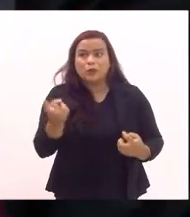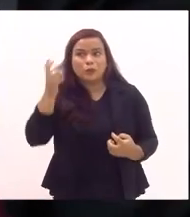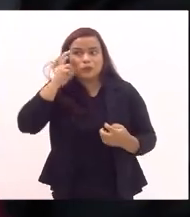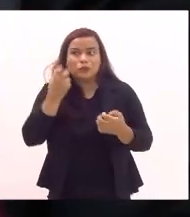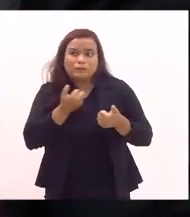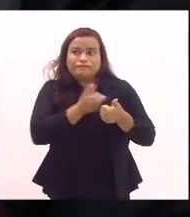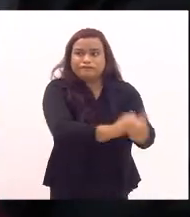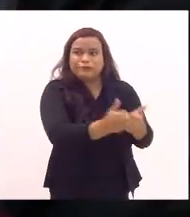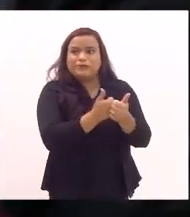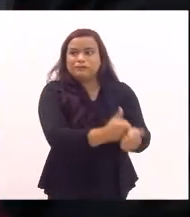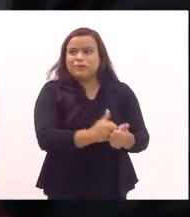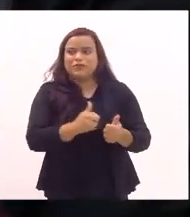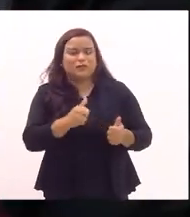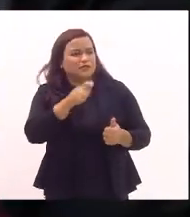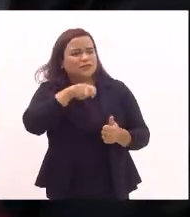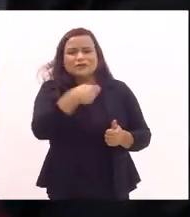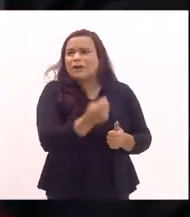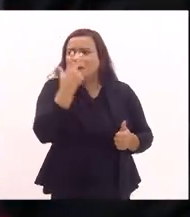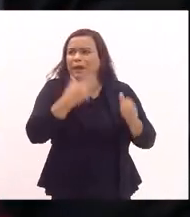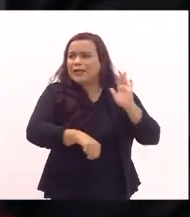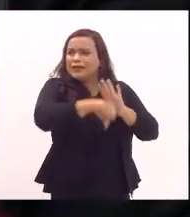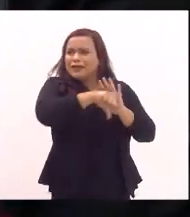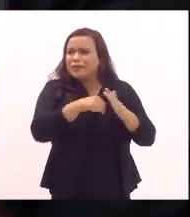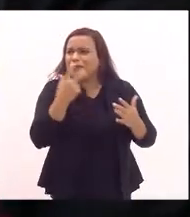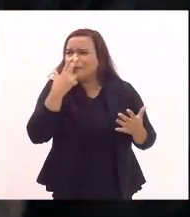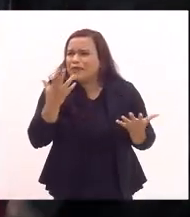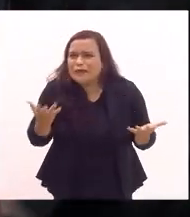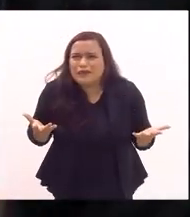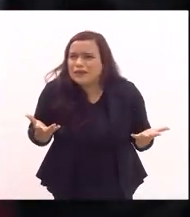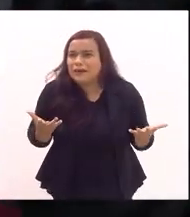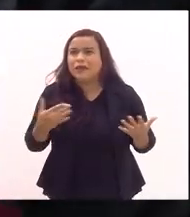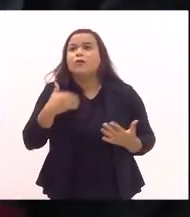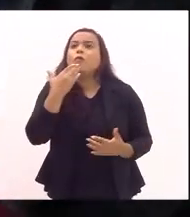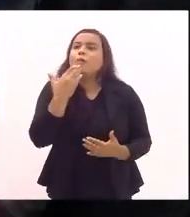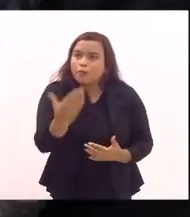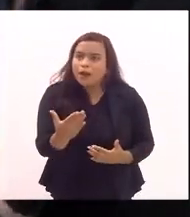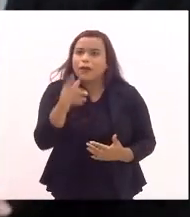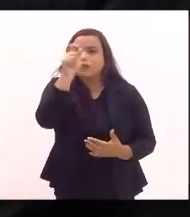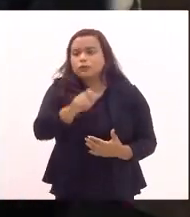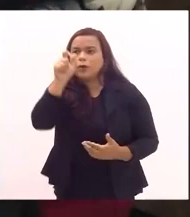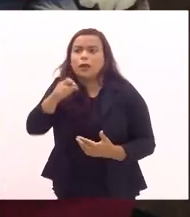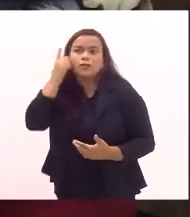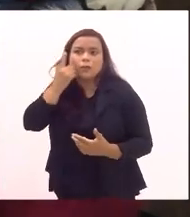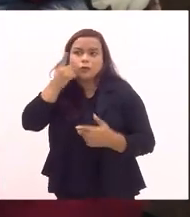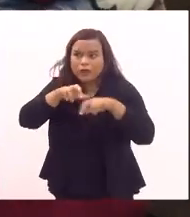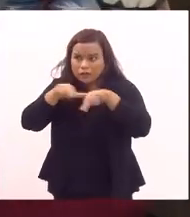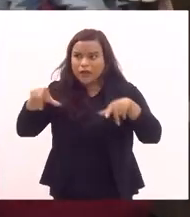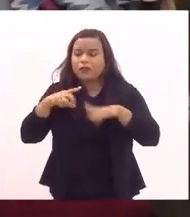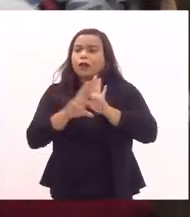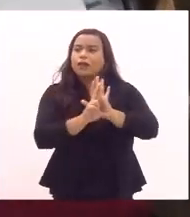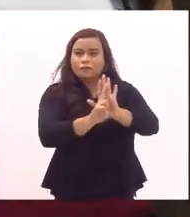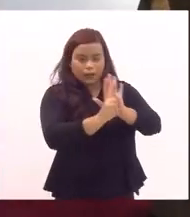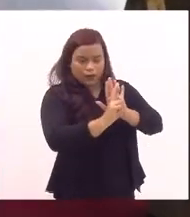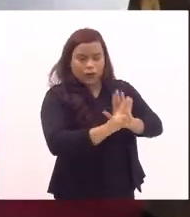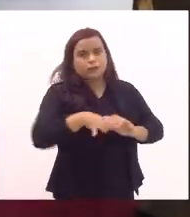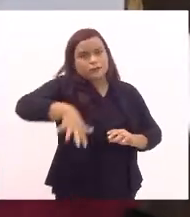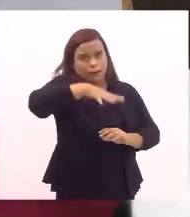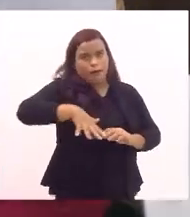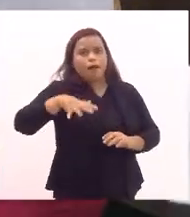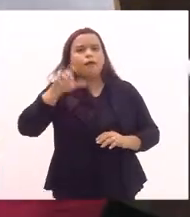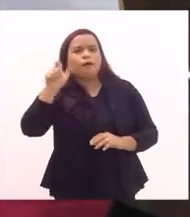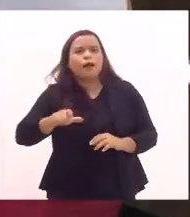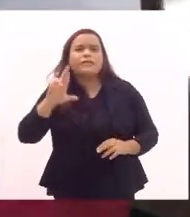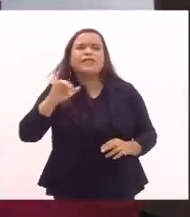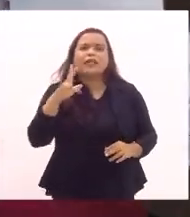perseguido e criminalizada eu peço inclusive que os deputados aqui que são referenciados na região como o deputado